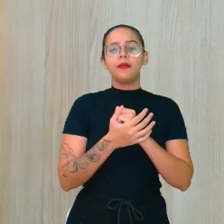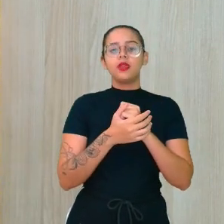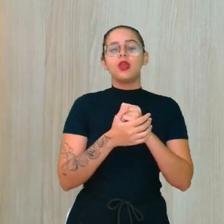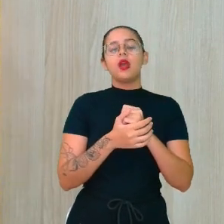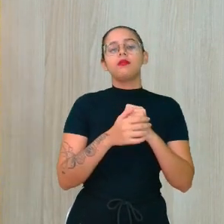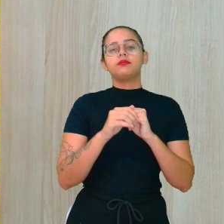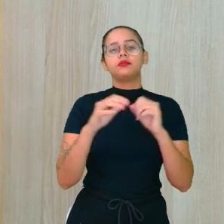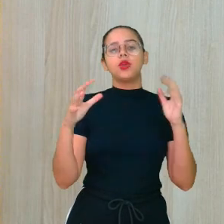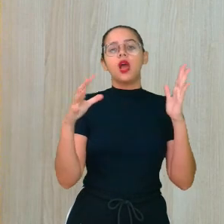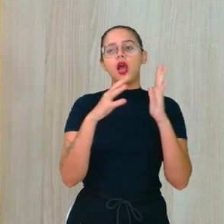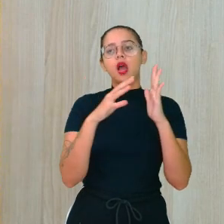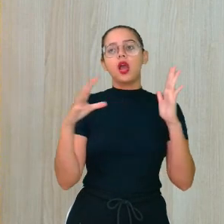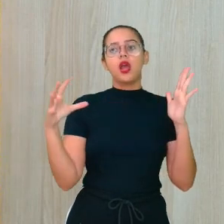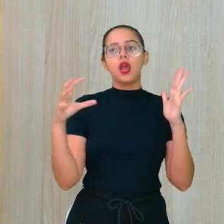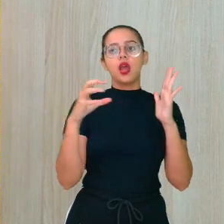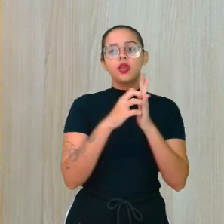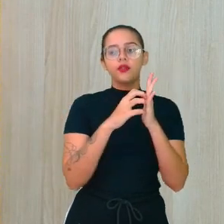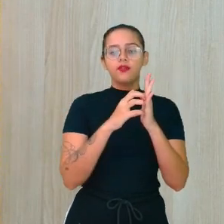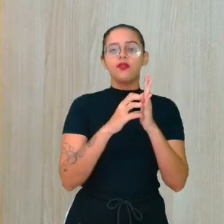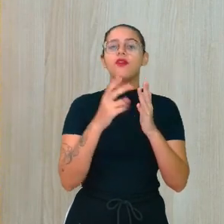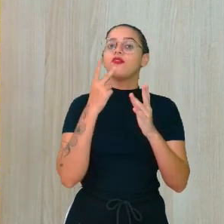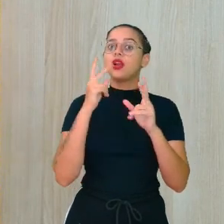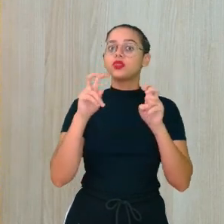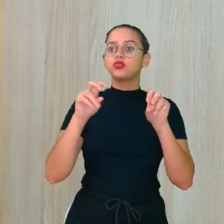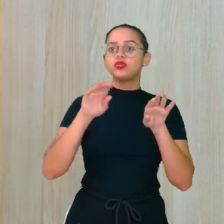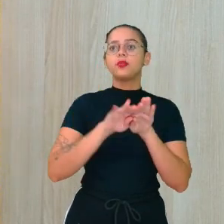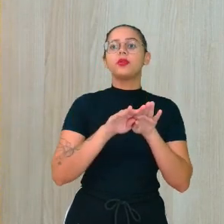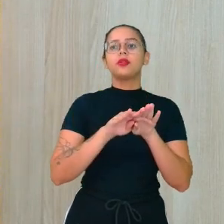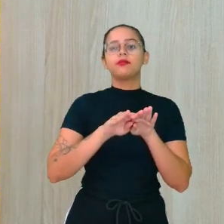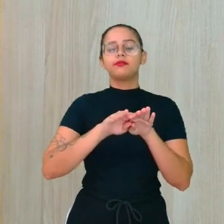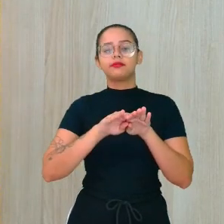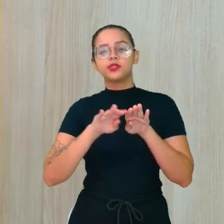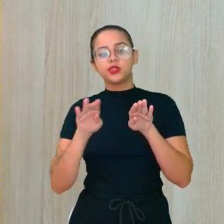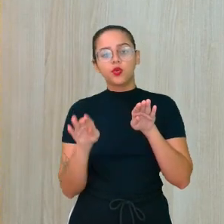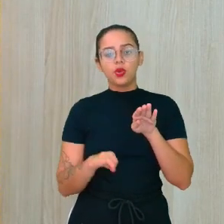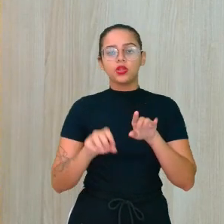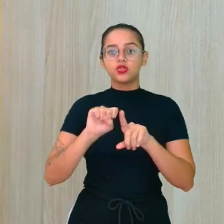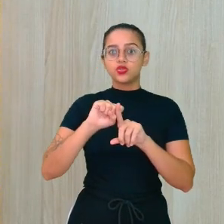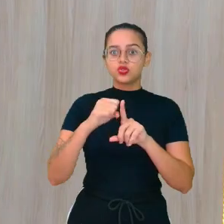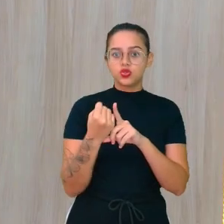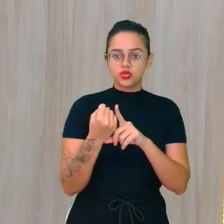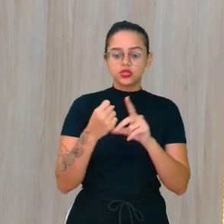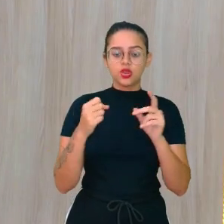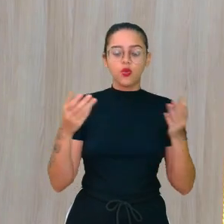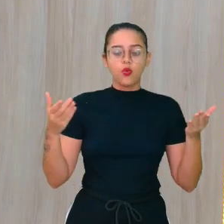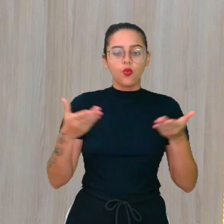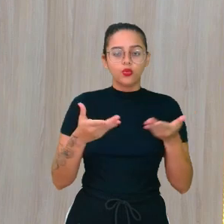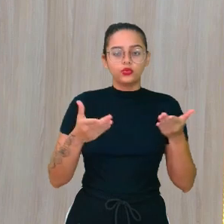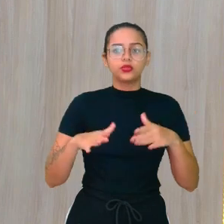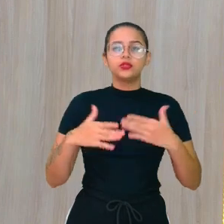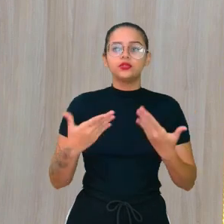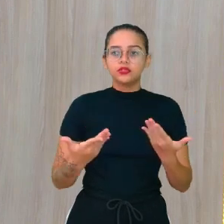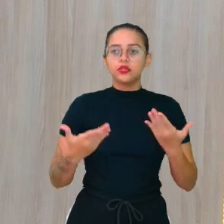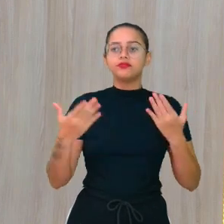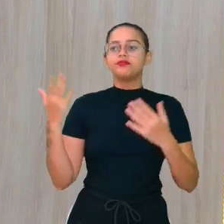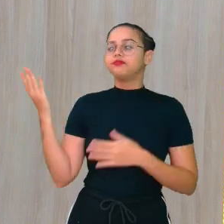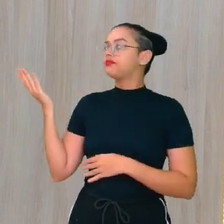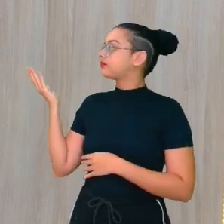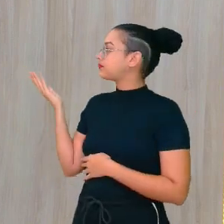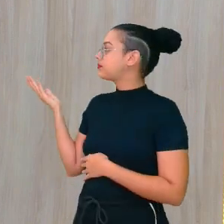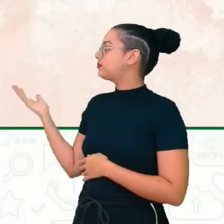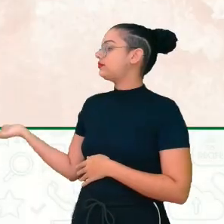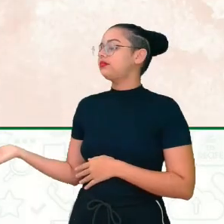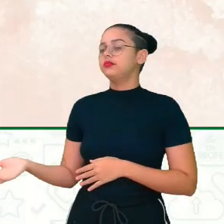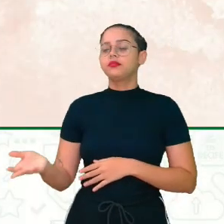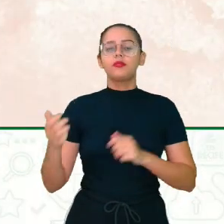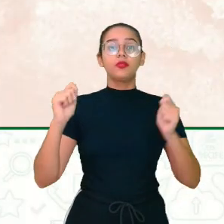uma grande desigualdade social que a gente vai vir abordando hoje, gente. Exatamente. Por isso que, como está na tela aí para vocês,